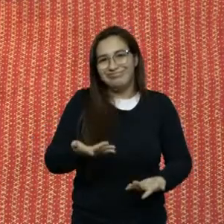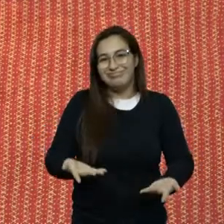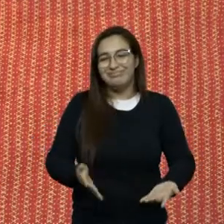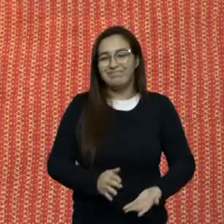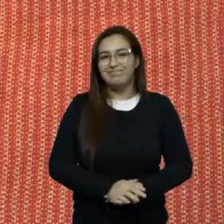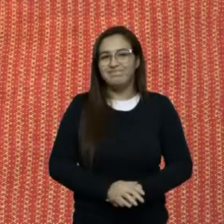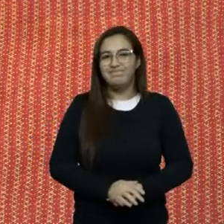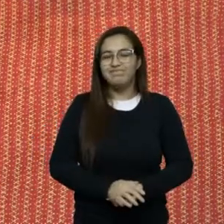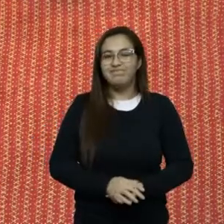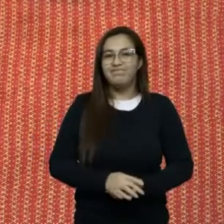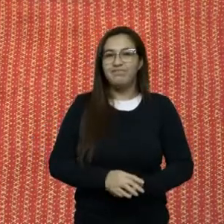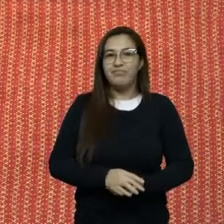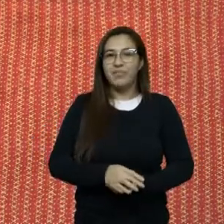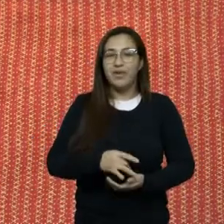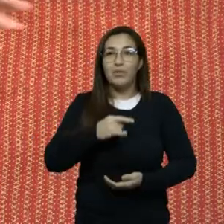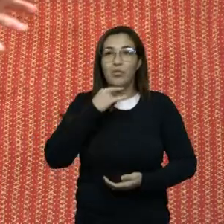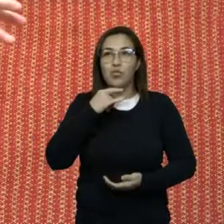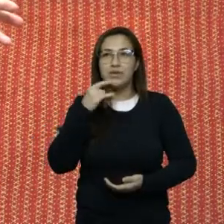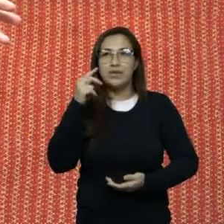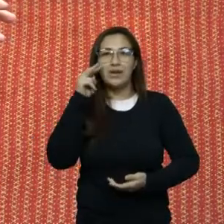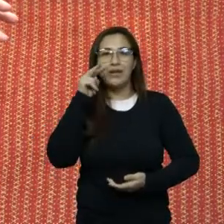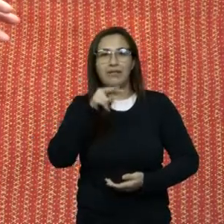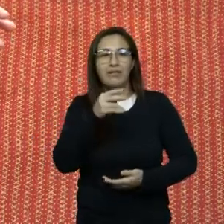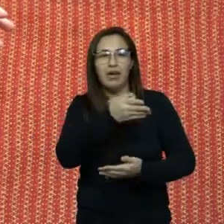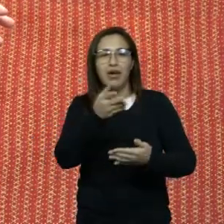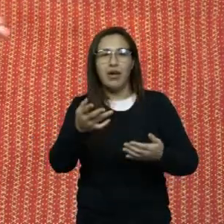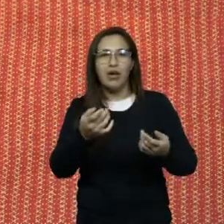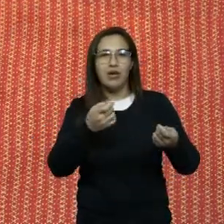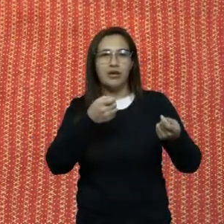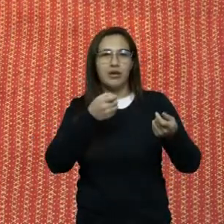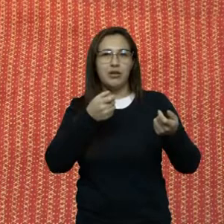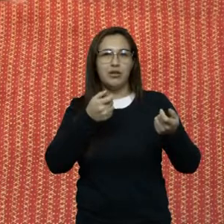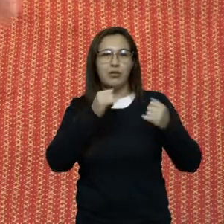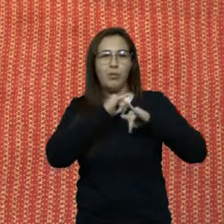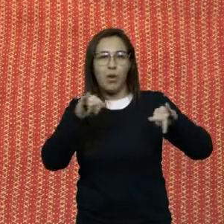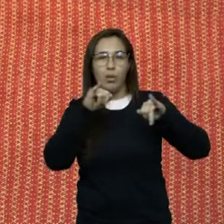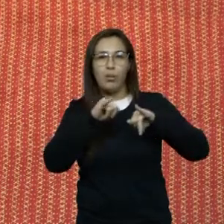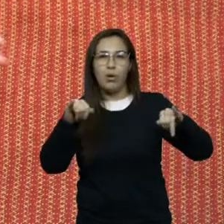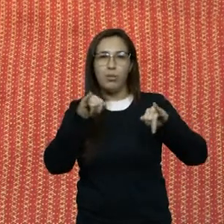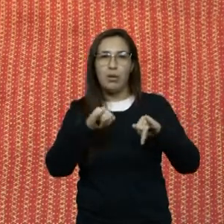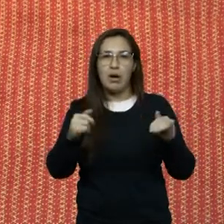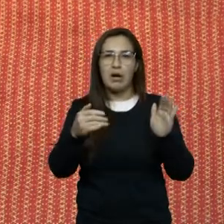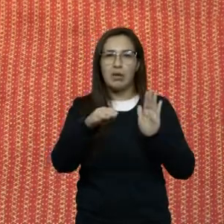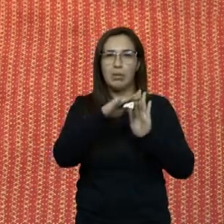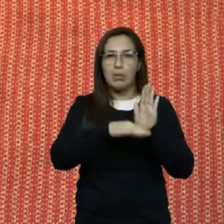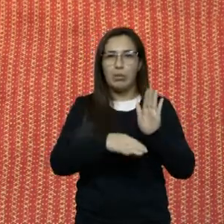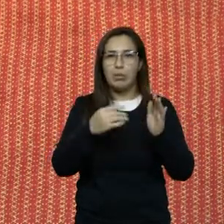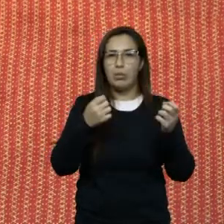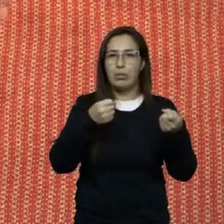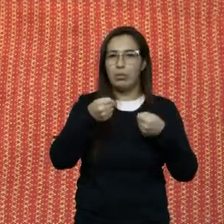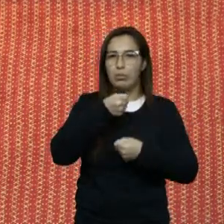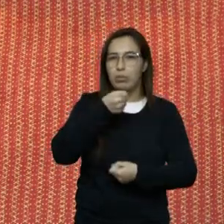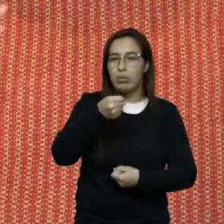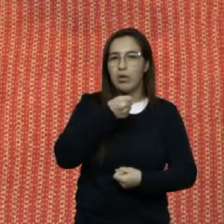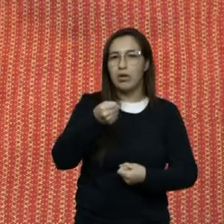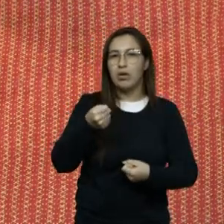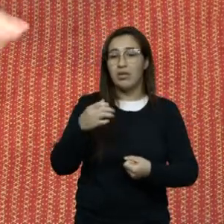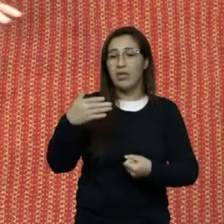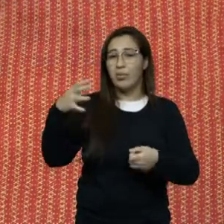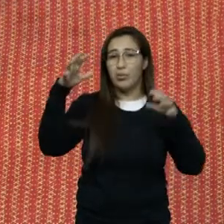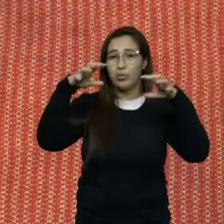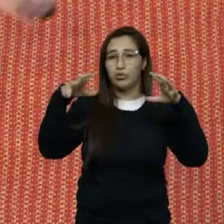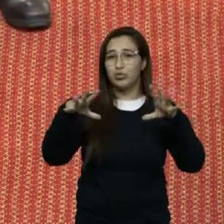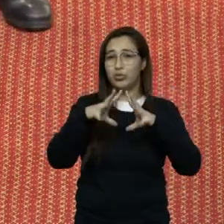realmente não adianta vermos na imprensa quando está aí caindo a chuva né na matéria de jornais o para programar que José bater depois passa a chuva